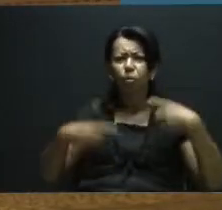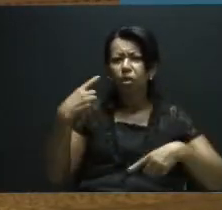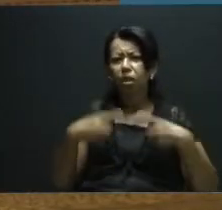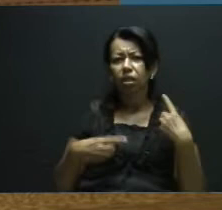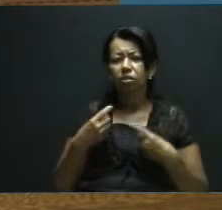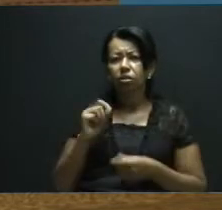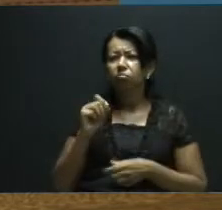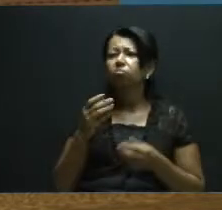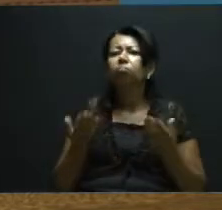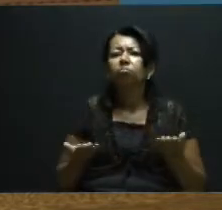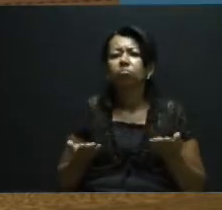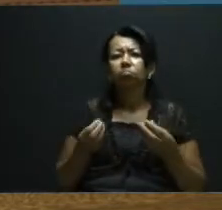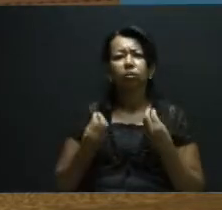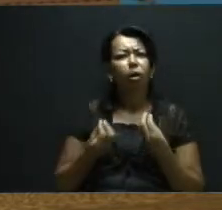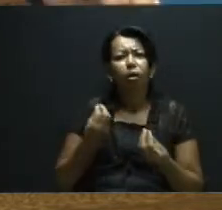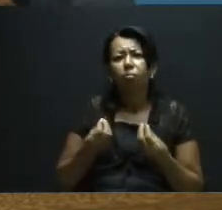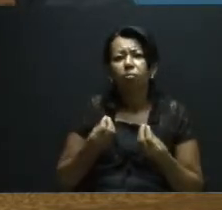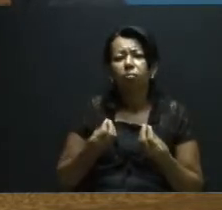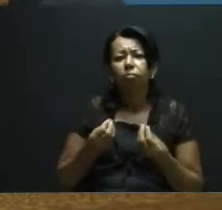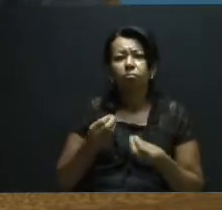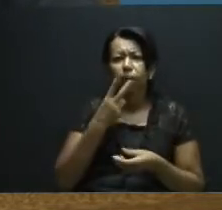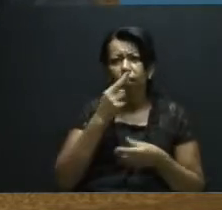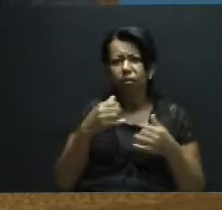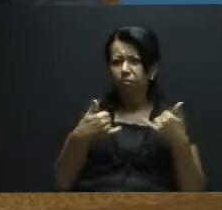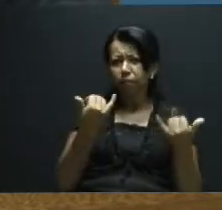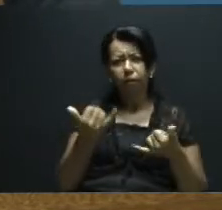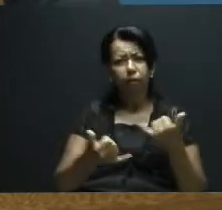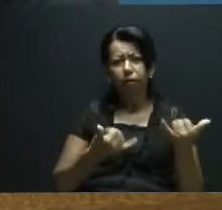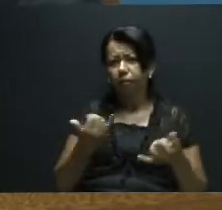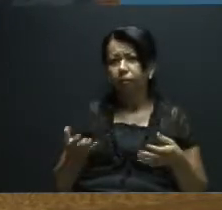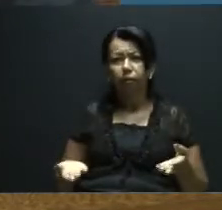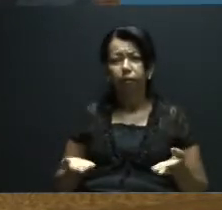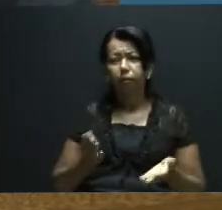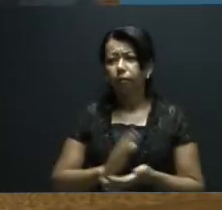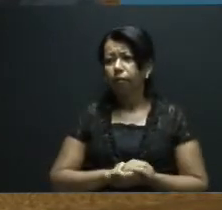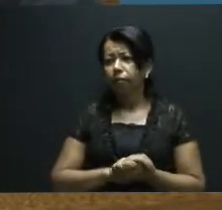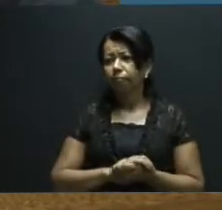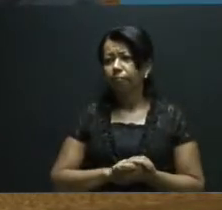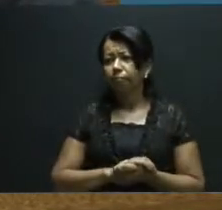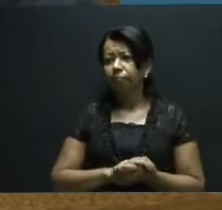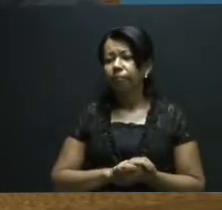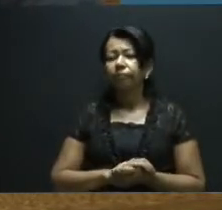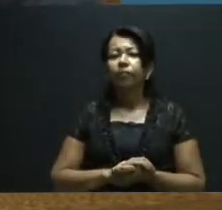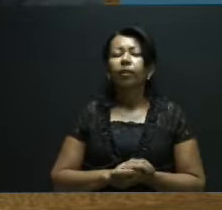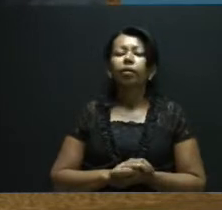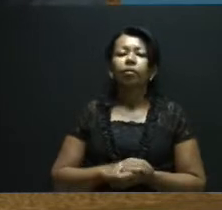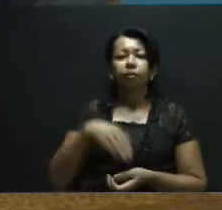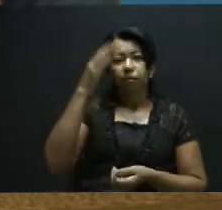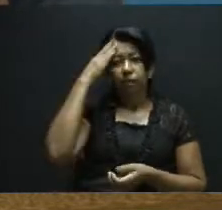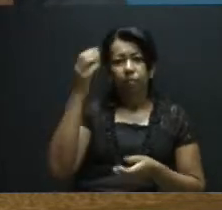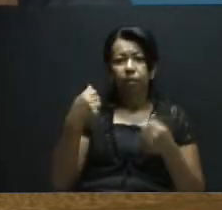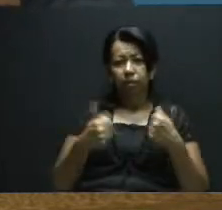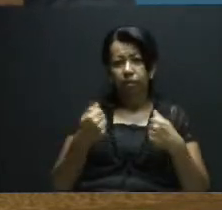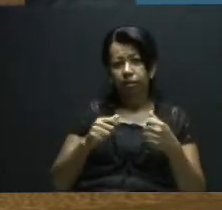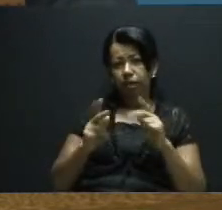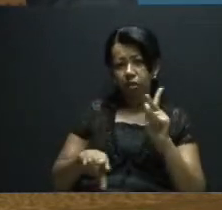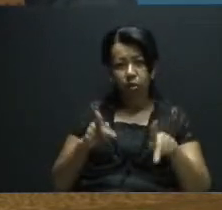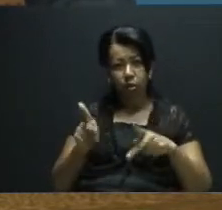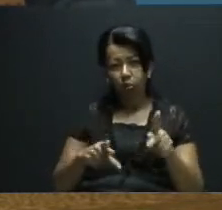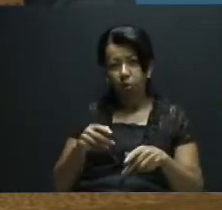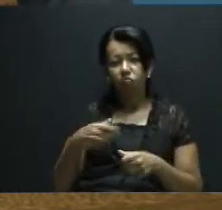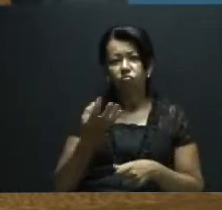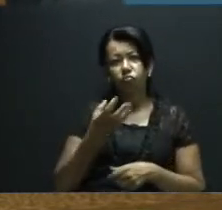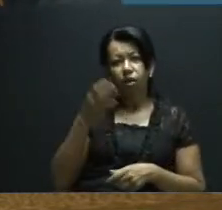aconteceu pô tá de brincadeira a gente quer saber os anseios da municipalidade referente